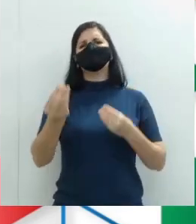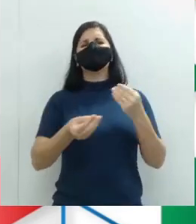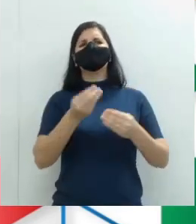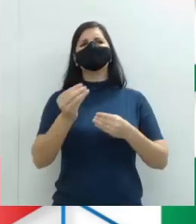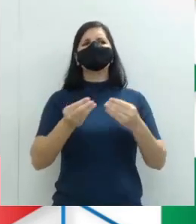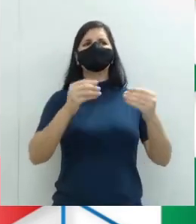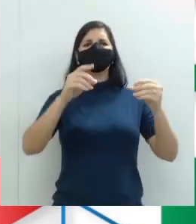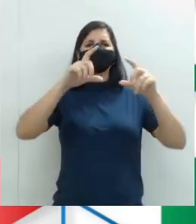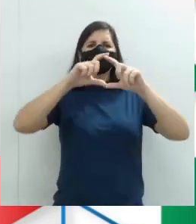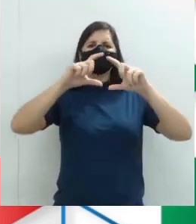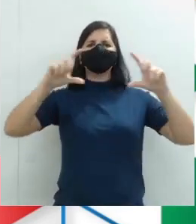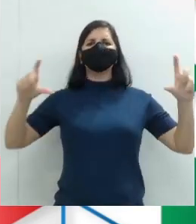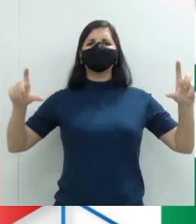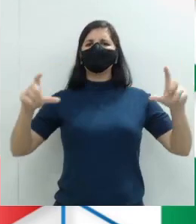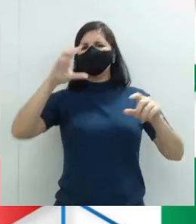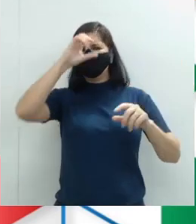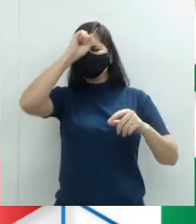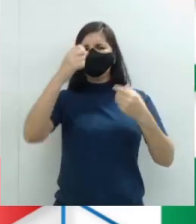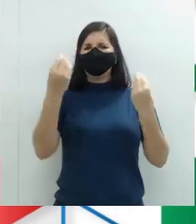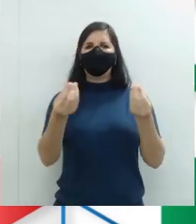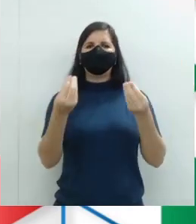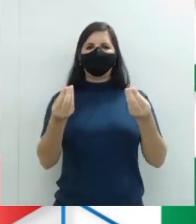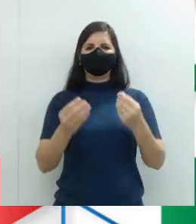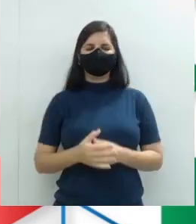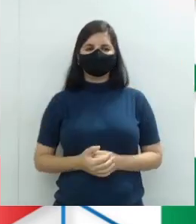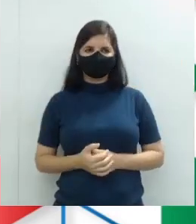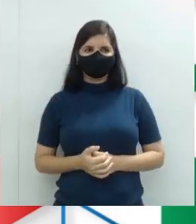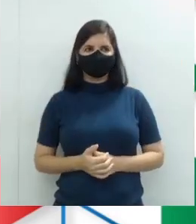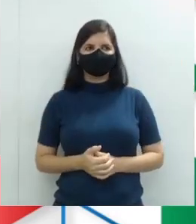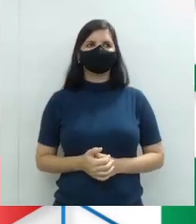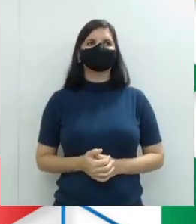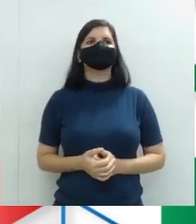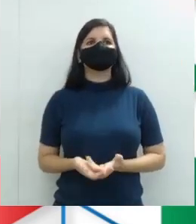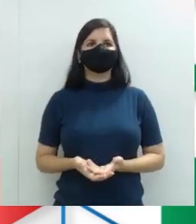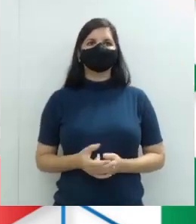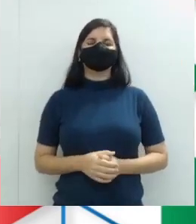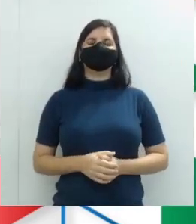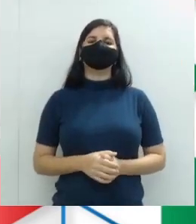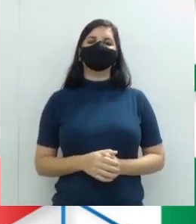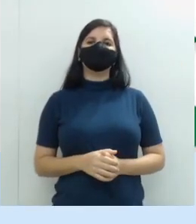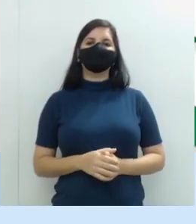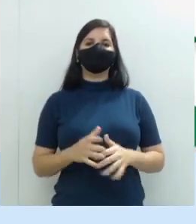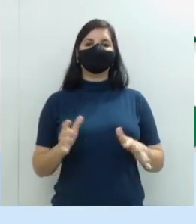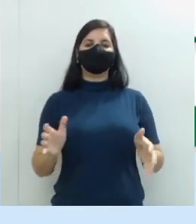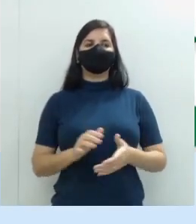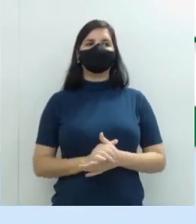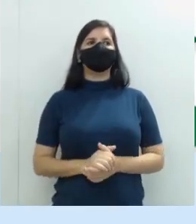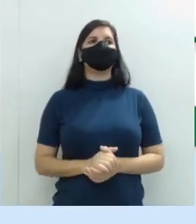fluxograma? Professor, por que eu preciso aprender fluxograma? Traz para mim aqui, Ellen, por favor, traz. Olha,